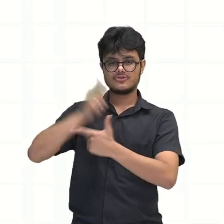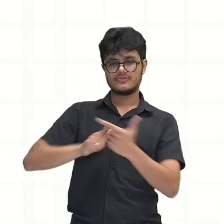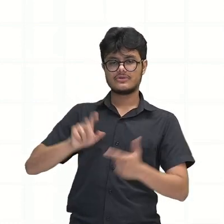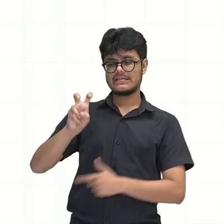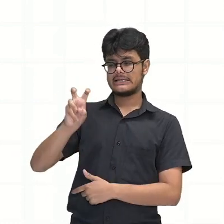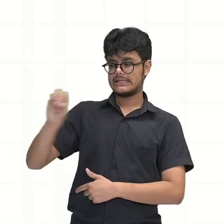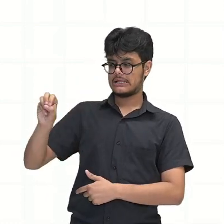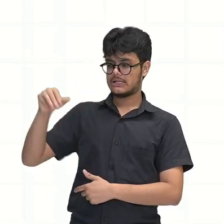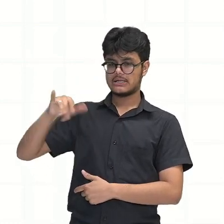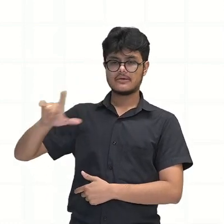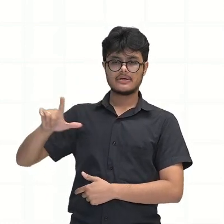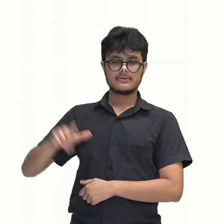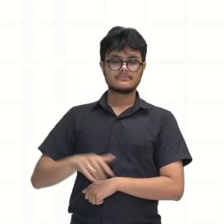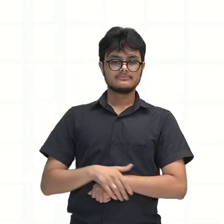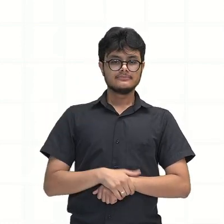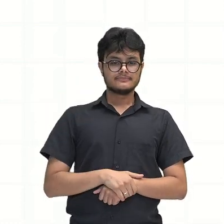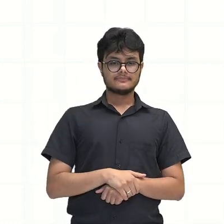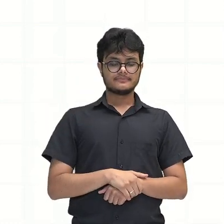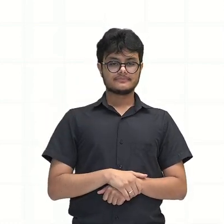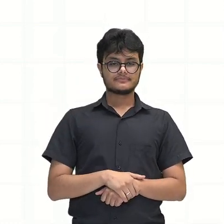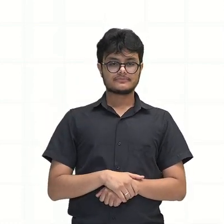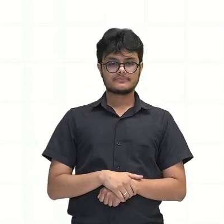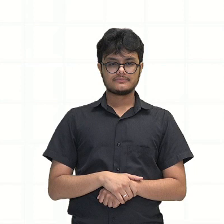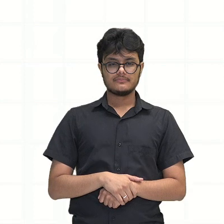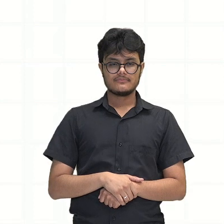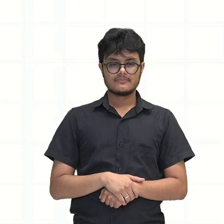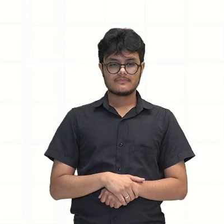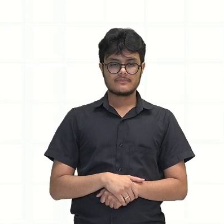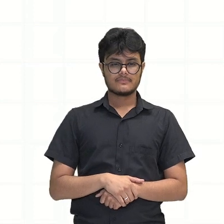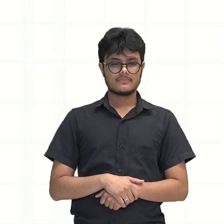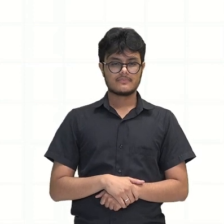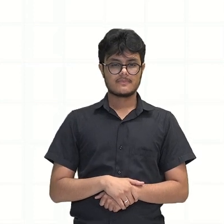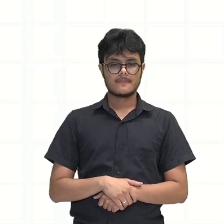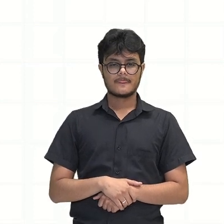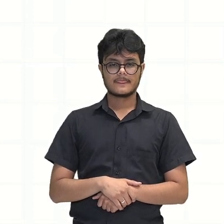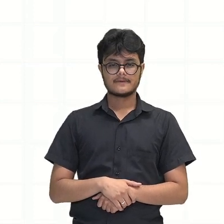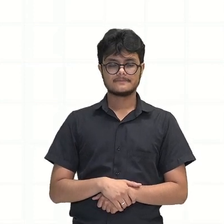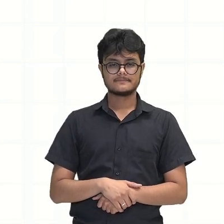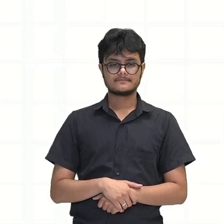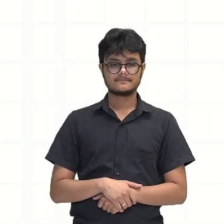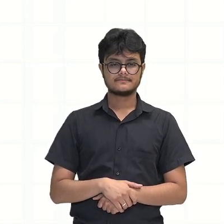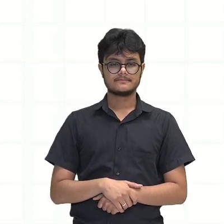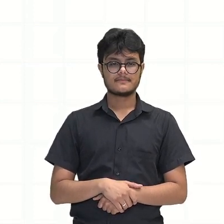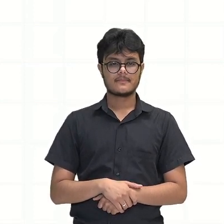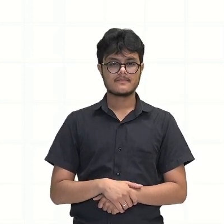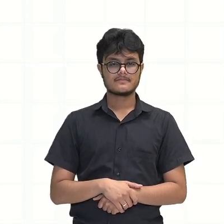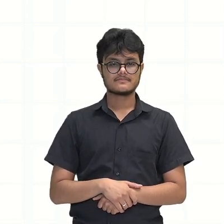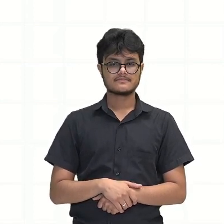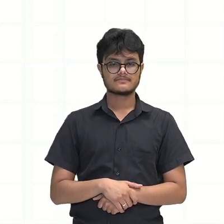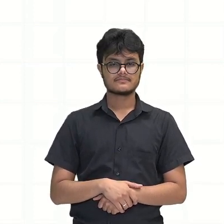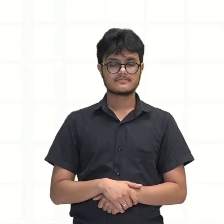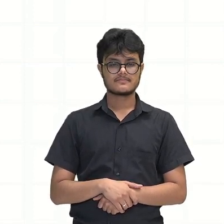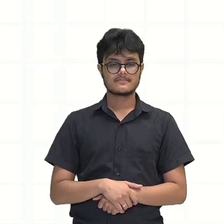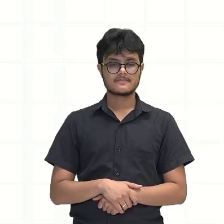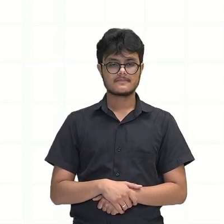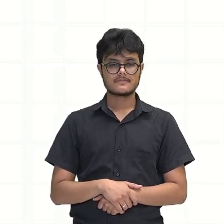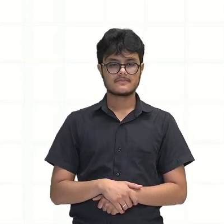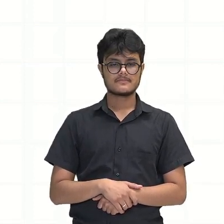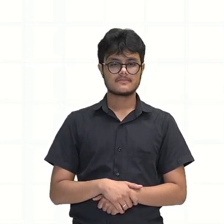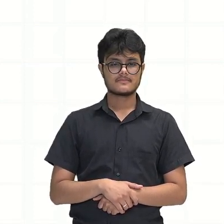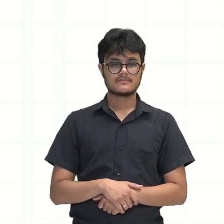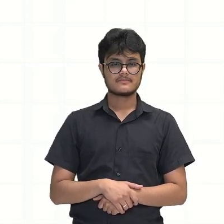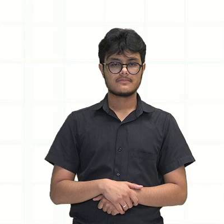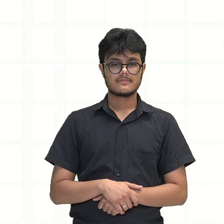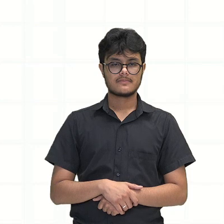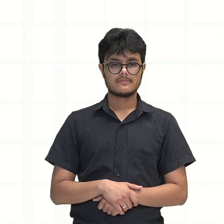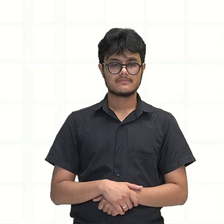então eu tenho 3 litros de gasolina para dividir nesses 6 cilindros. E aí eu tenho essa quantidade maior. E olhem